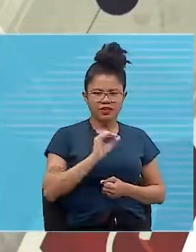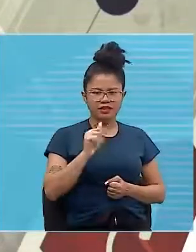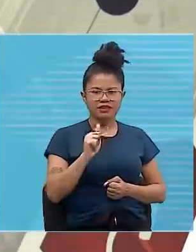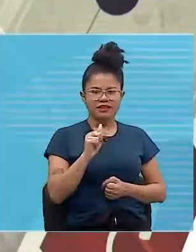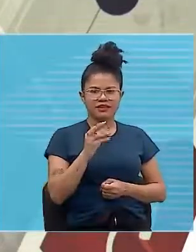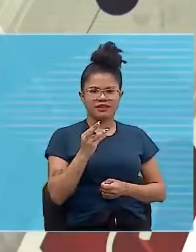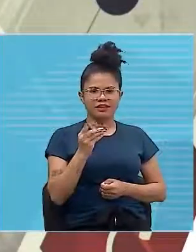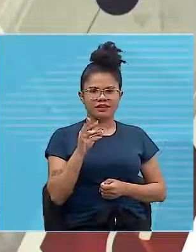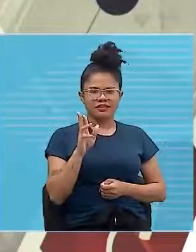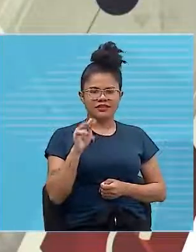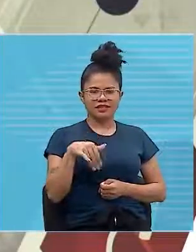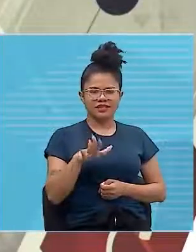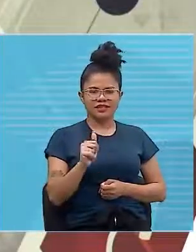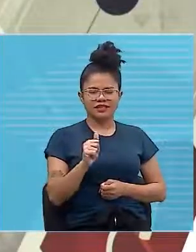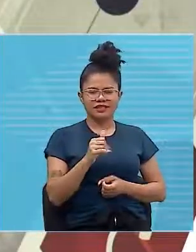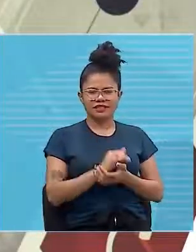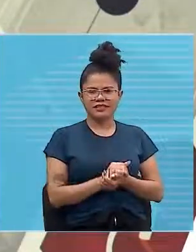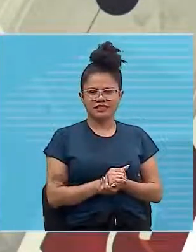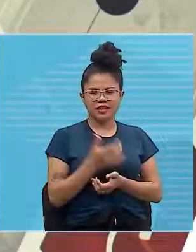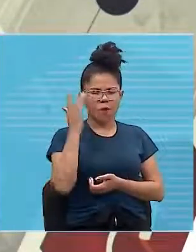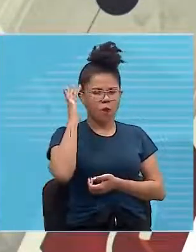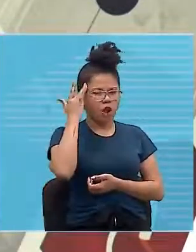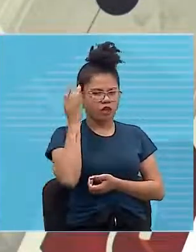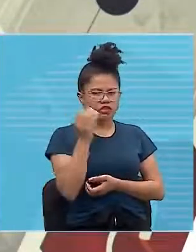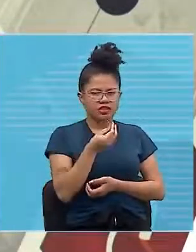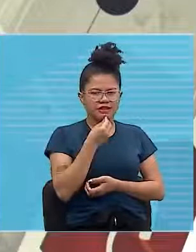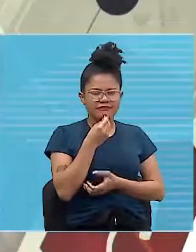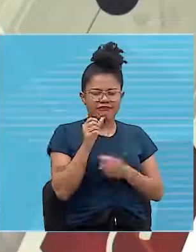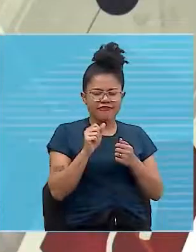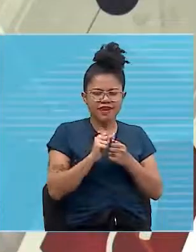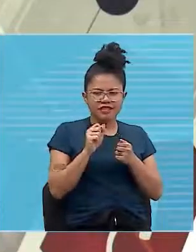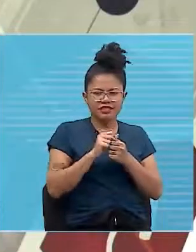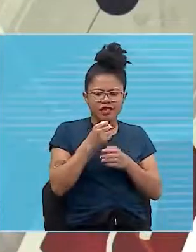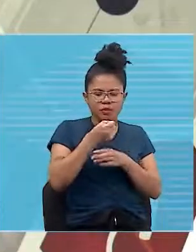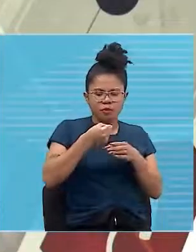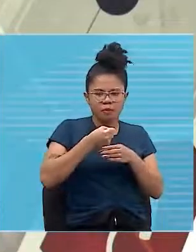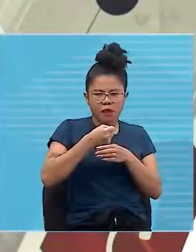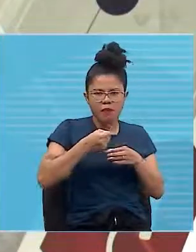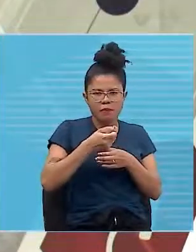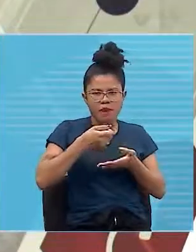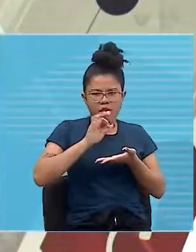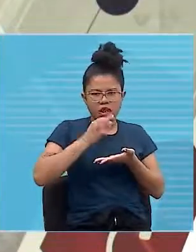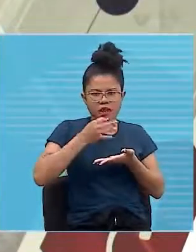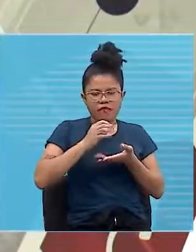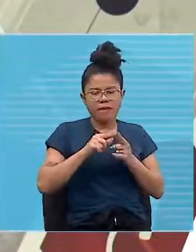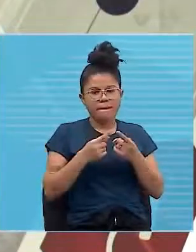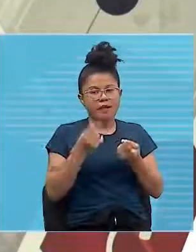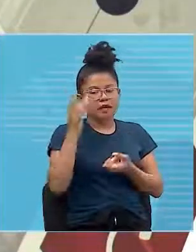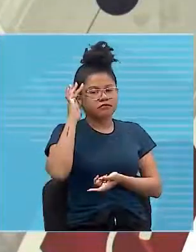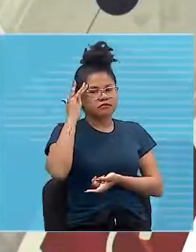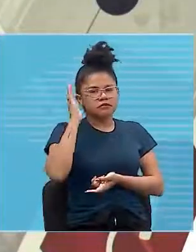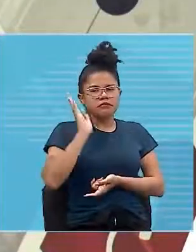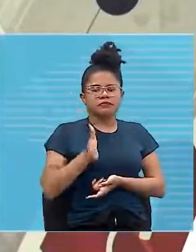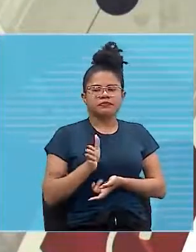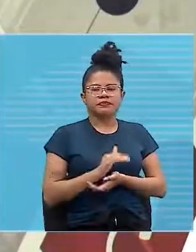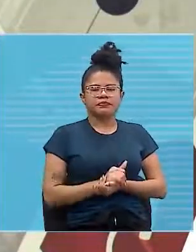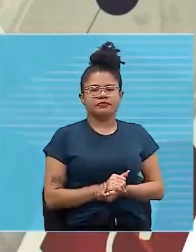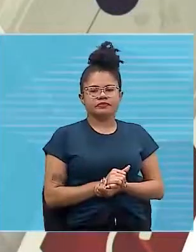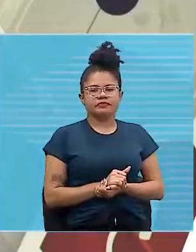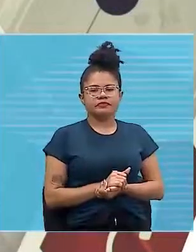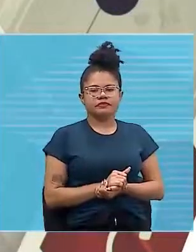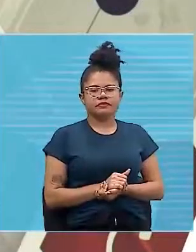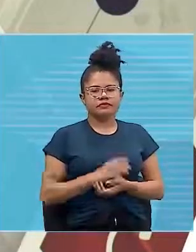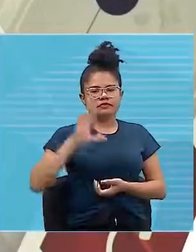café Aliás ela deve tá passando o café essa hora se bem que eu acho que a dona Ambrosina já passou foi cedo do menino